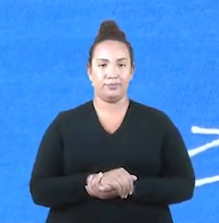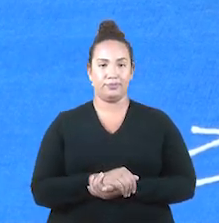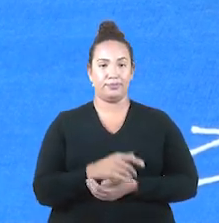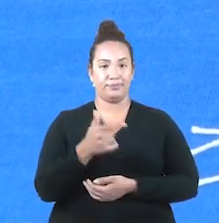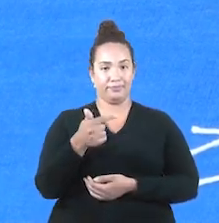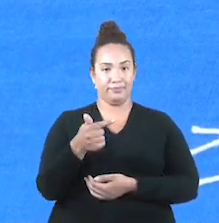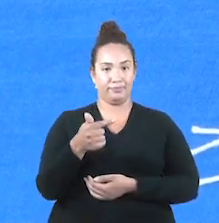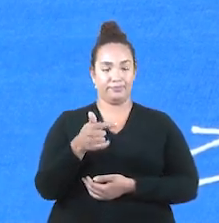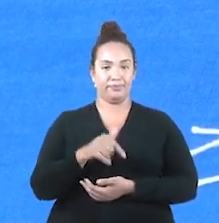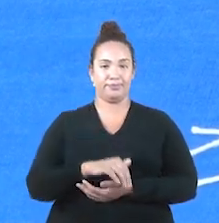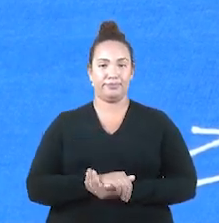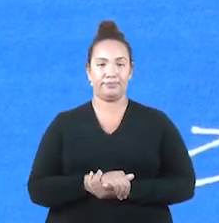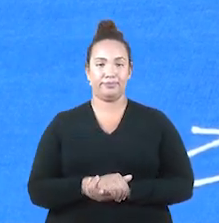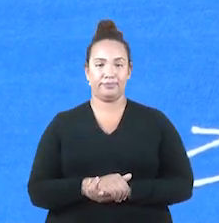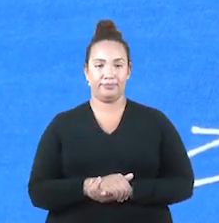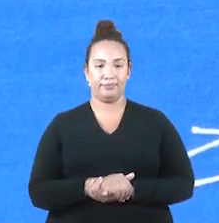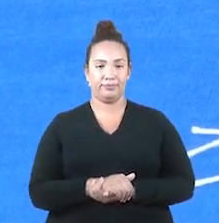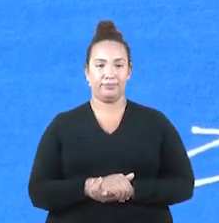7.